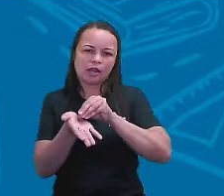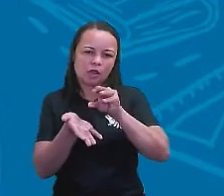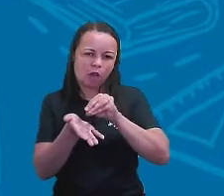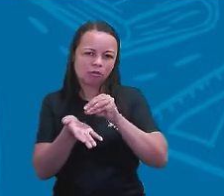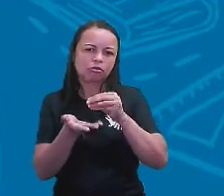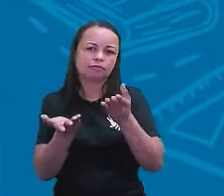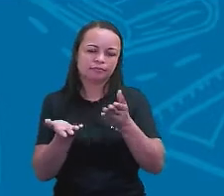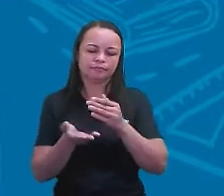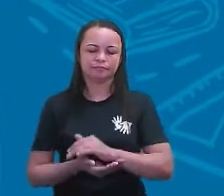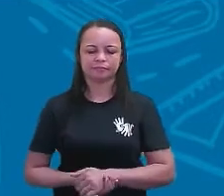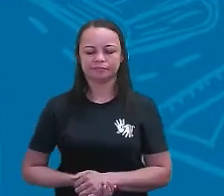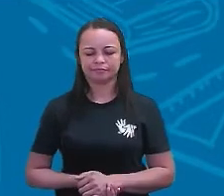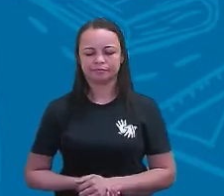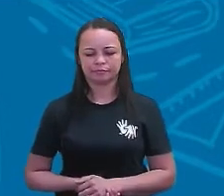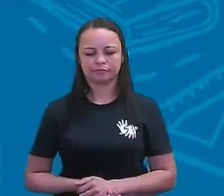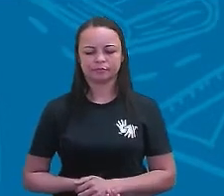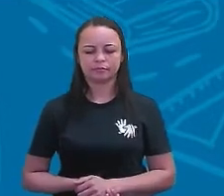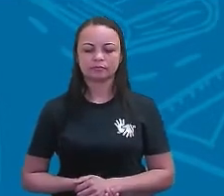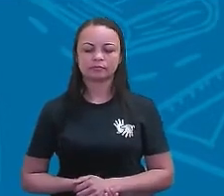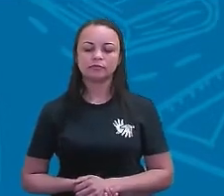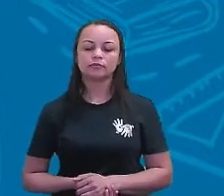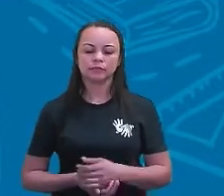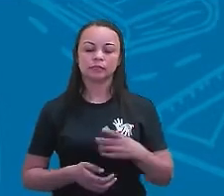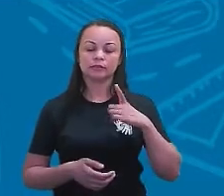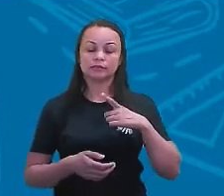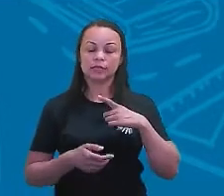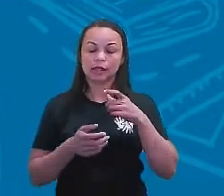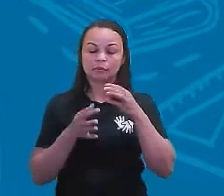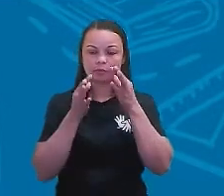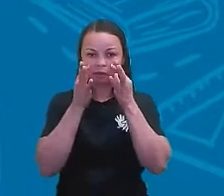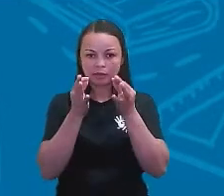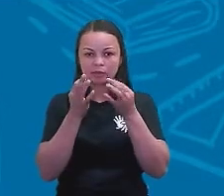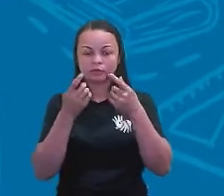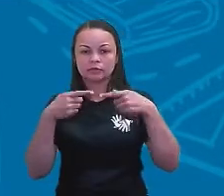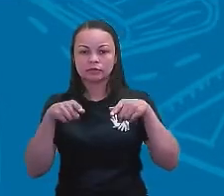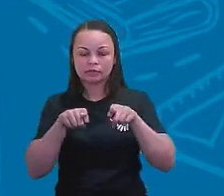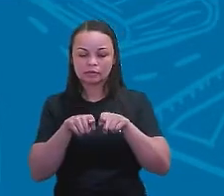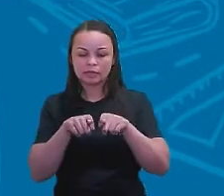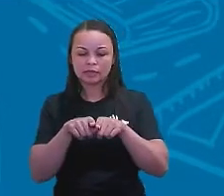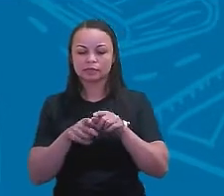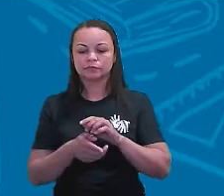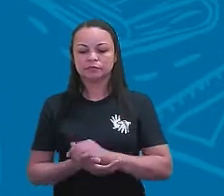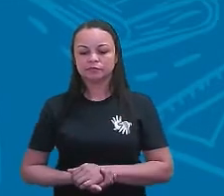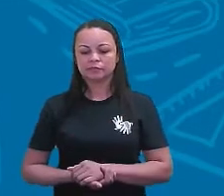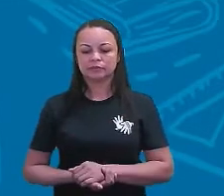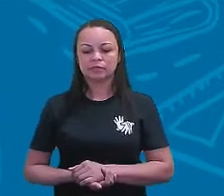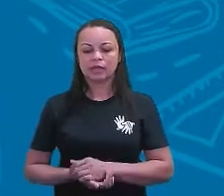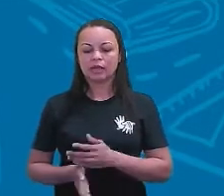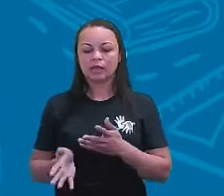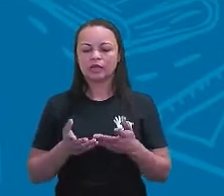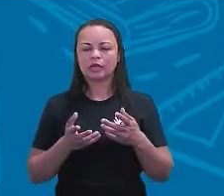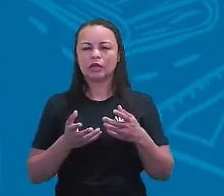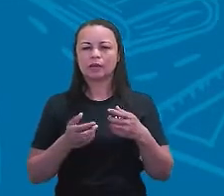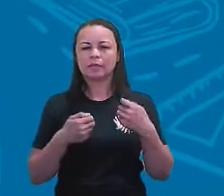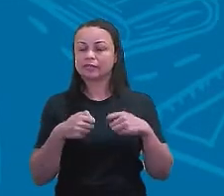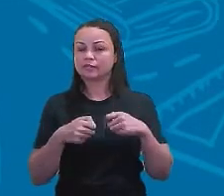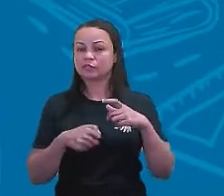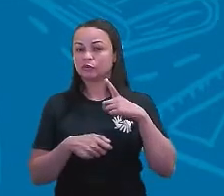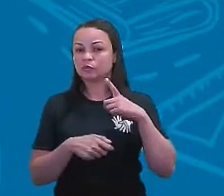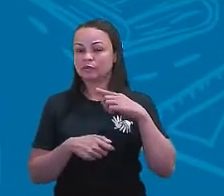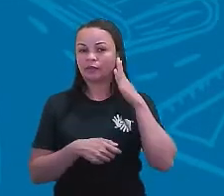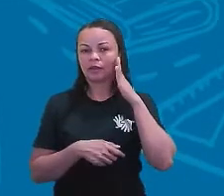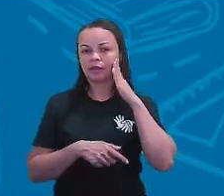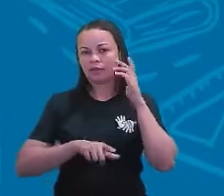anotações. Temos aqui o nosso attention. E quando acontece esse attention, a gente deve levar em consideração o quê?